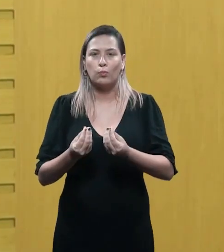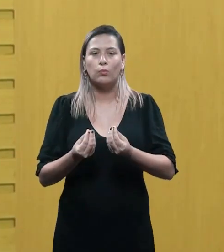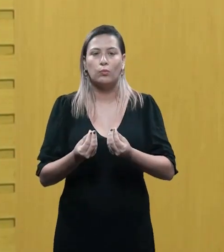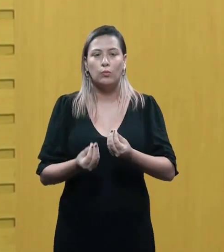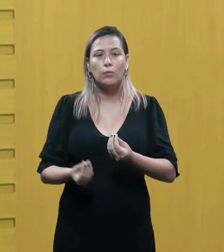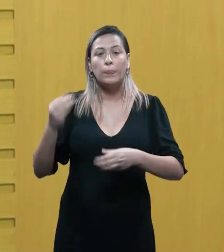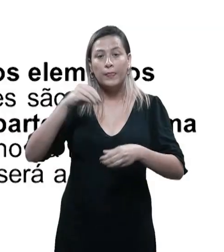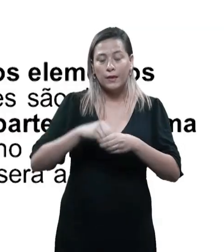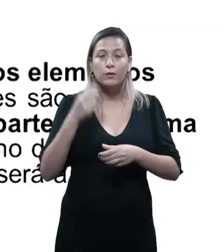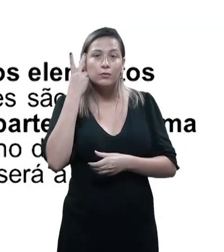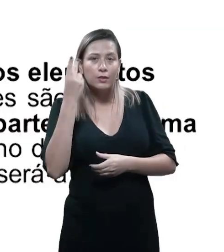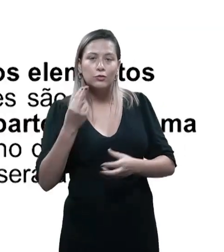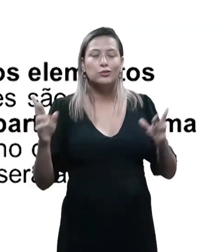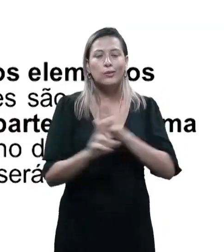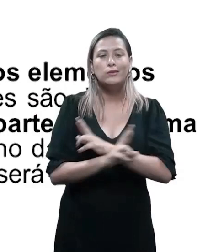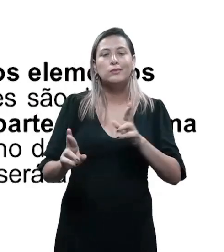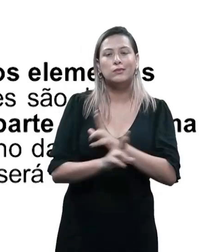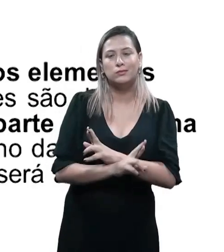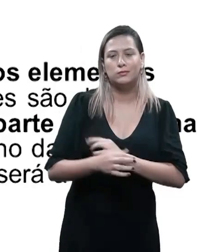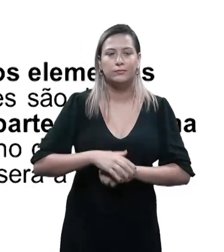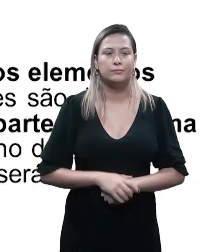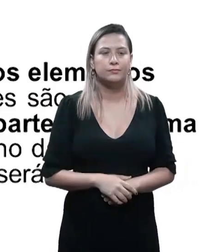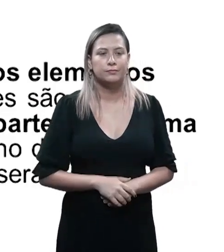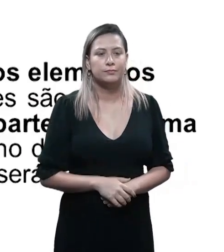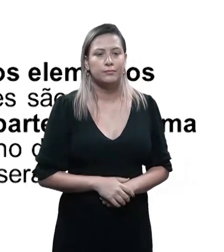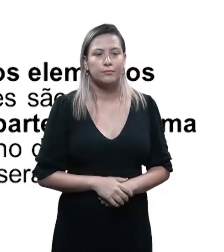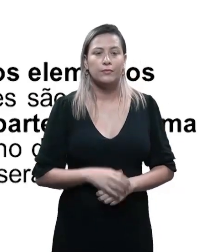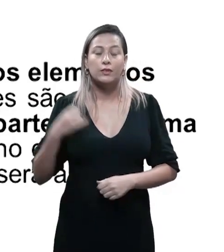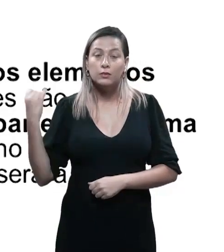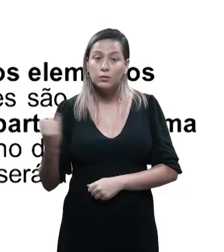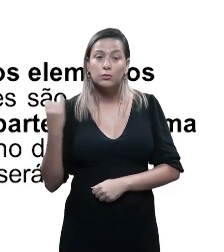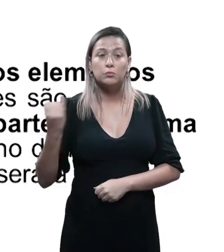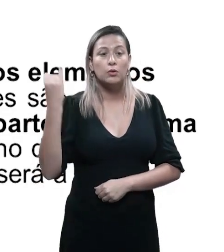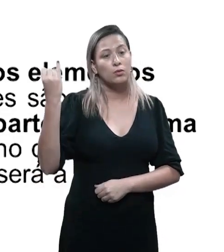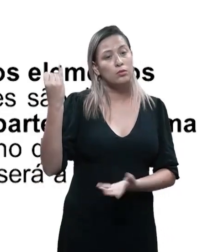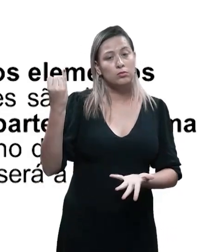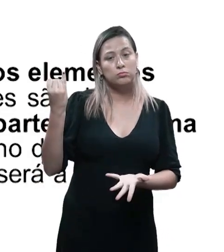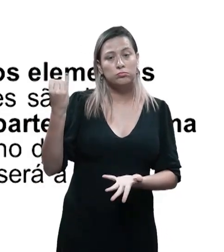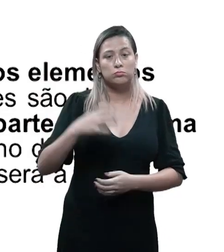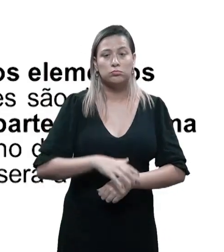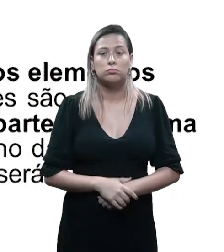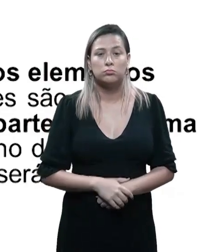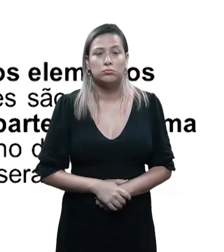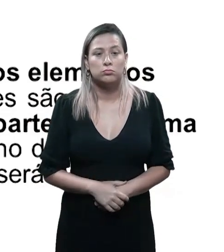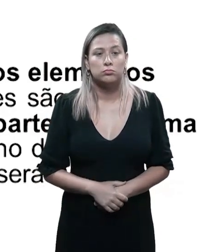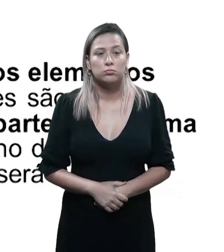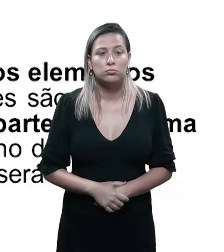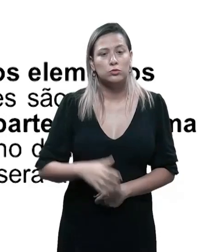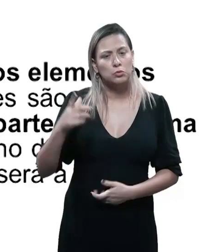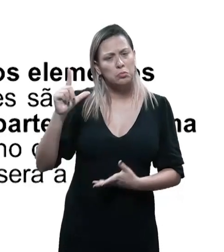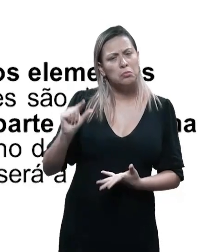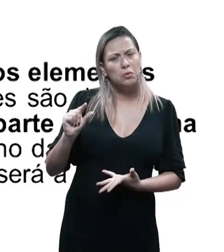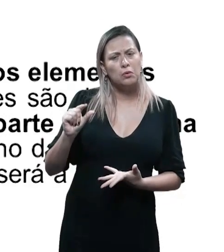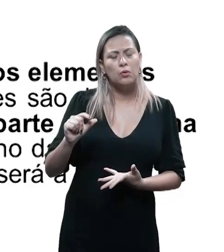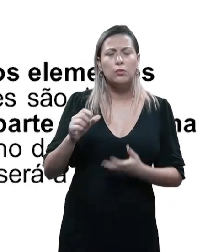história se relacionam entre si. Os elementos propriamente ditos são pouco importantes, tanto que